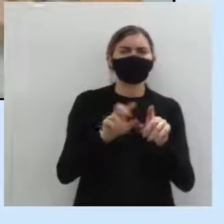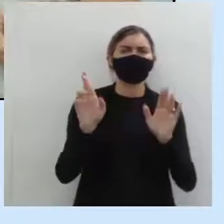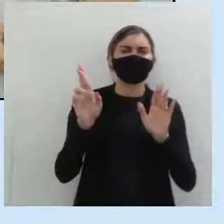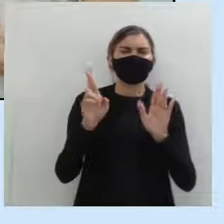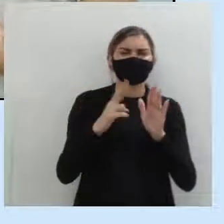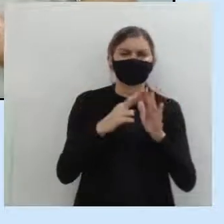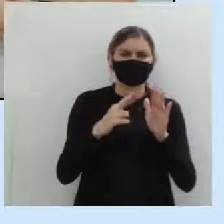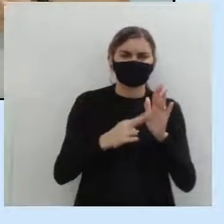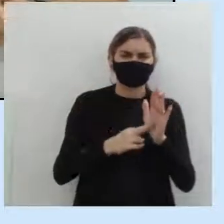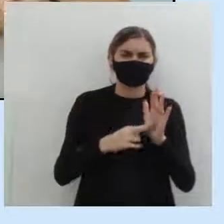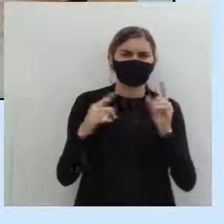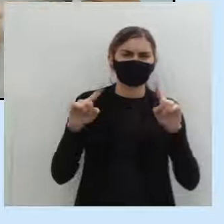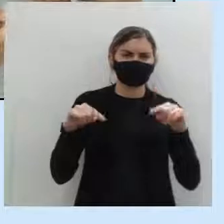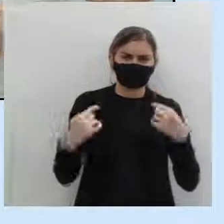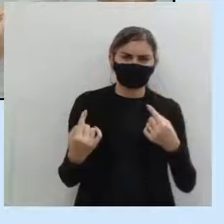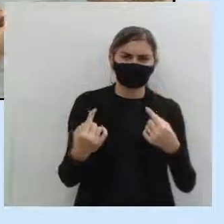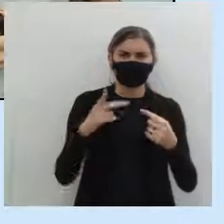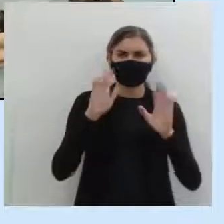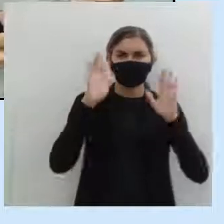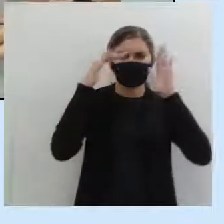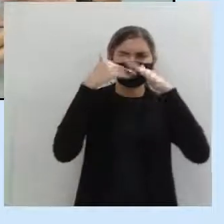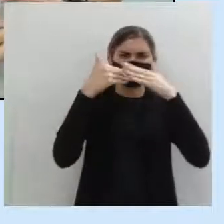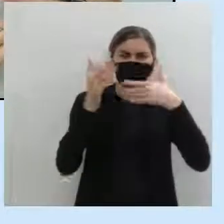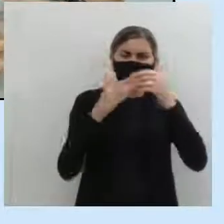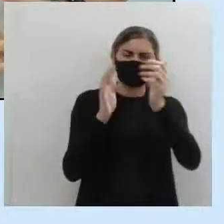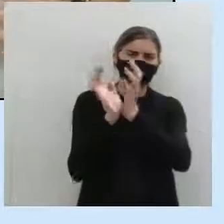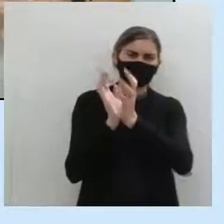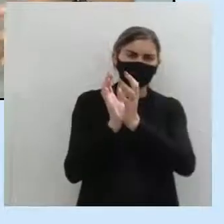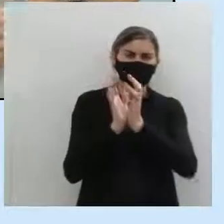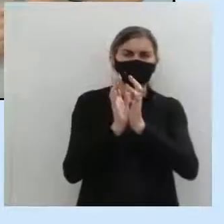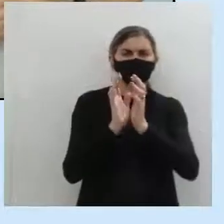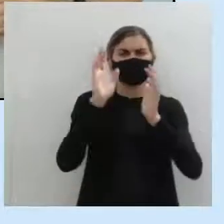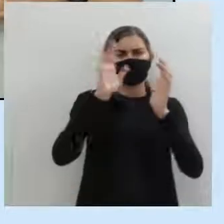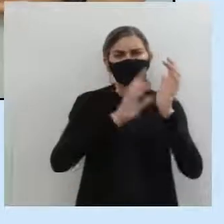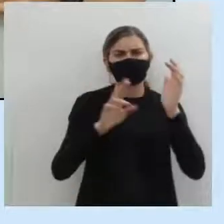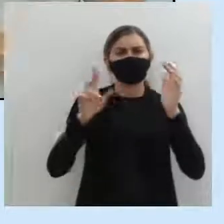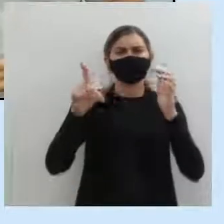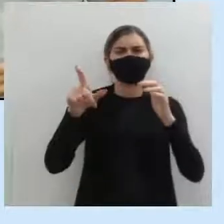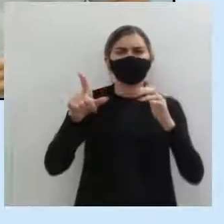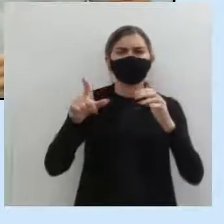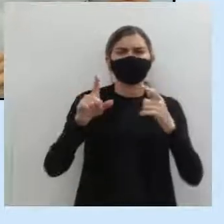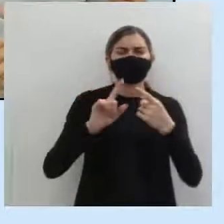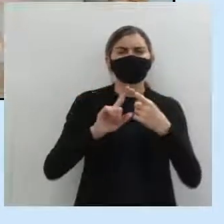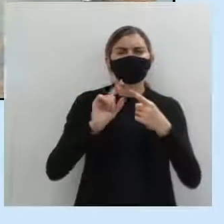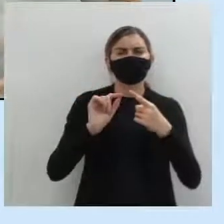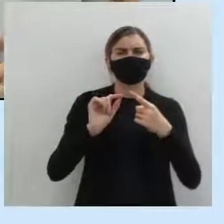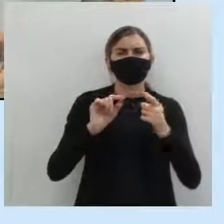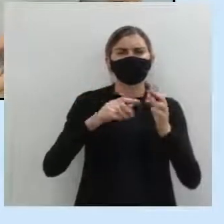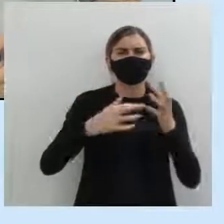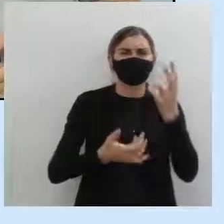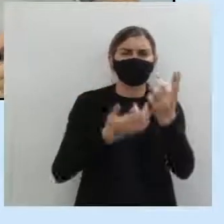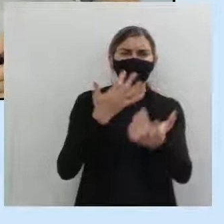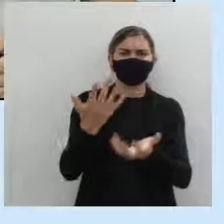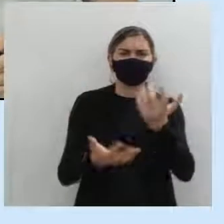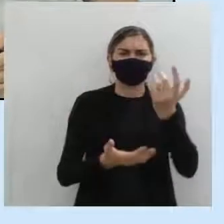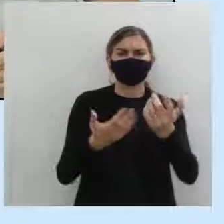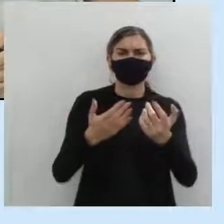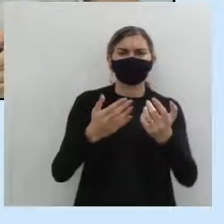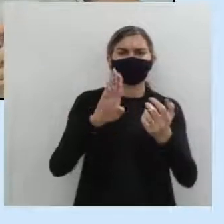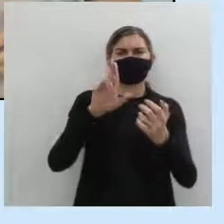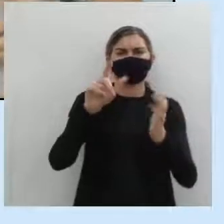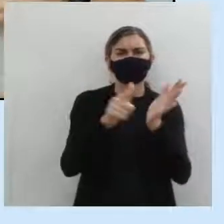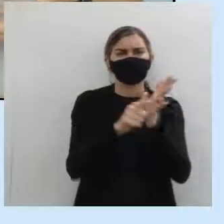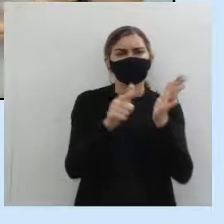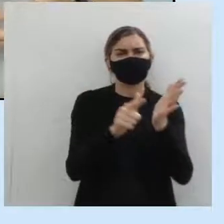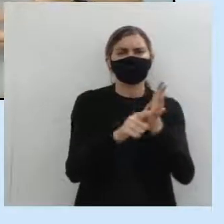responder com um desafio ao Papa e a qualquer membro do alto clero, ele queimou a bula publicamente.